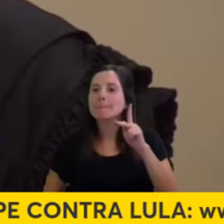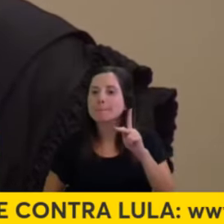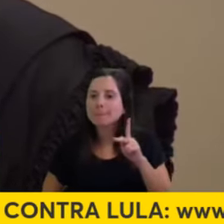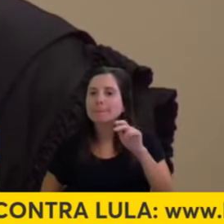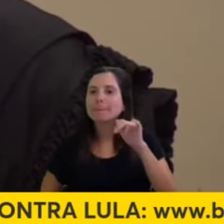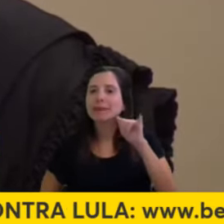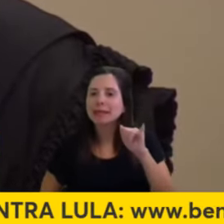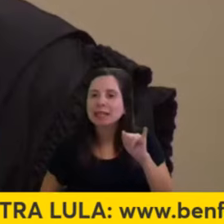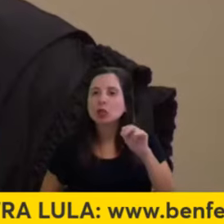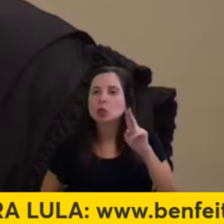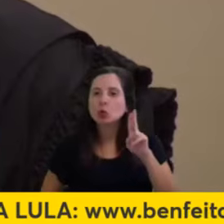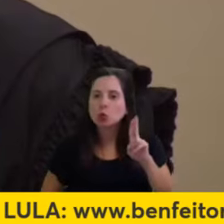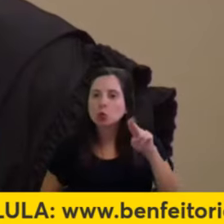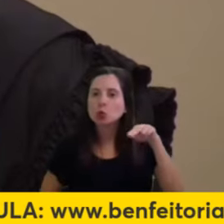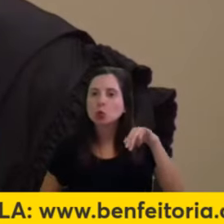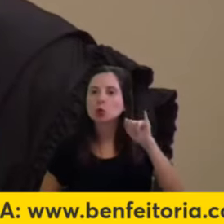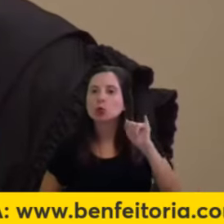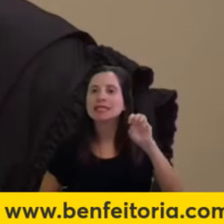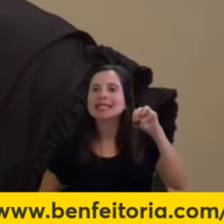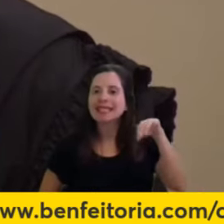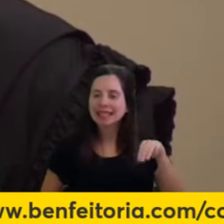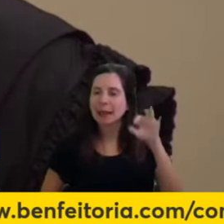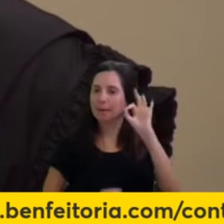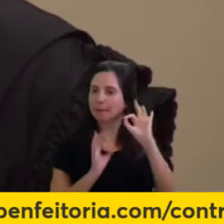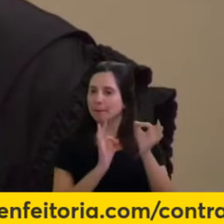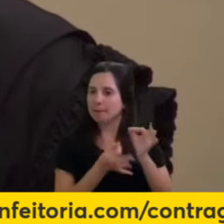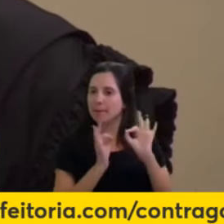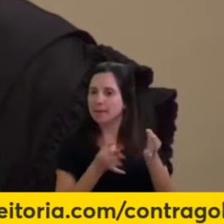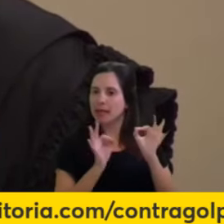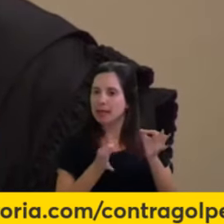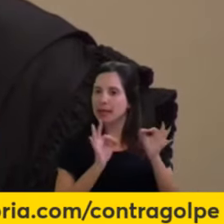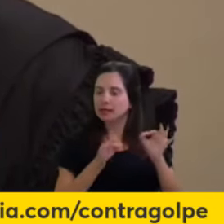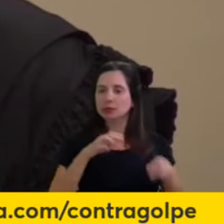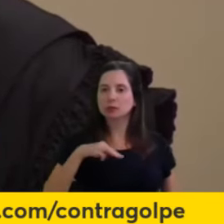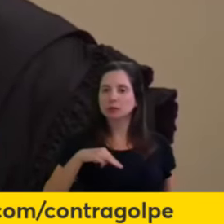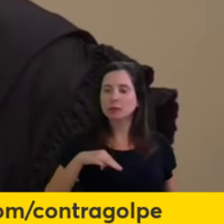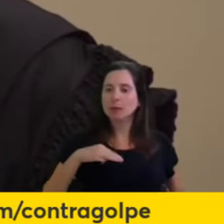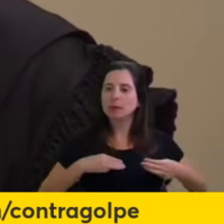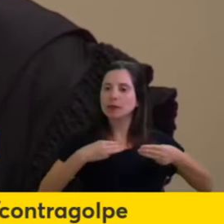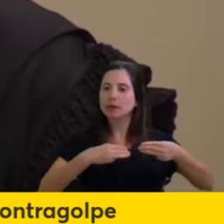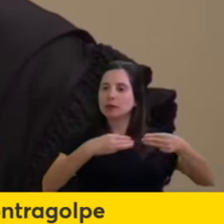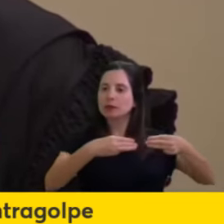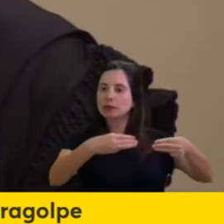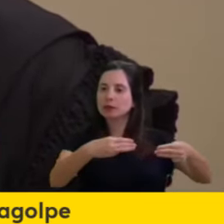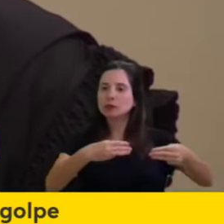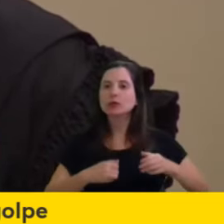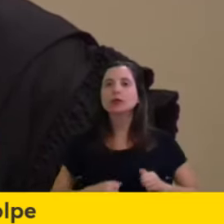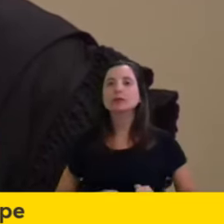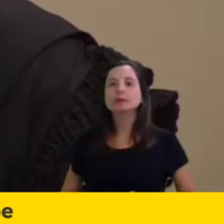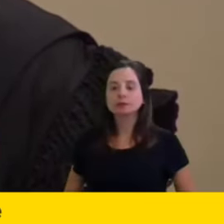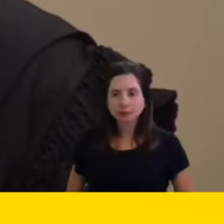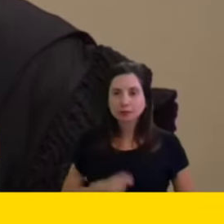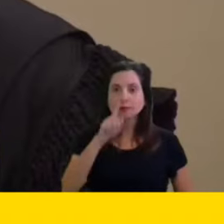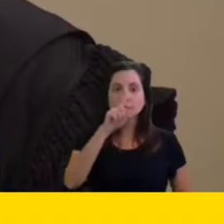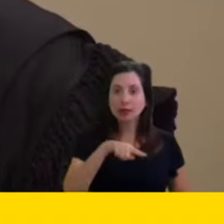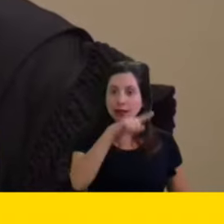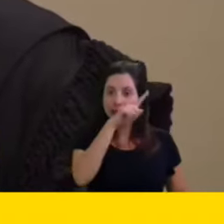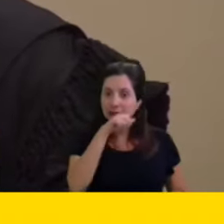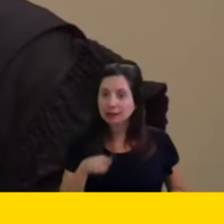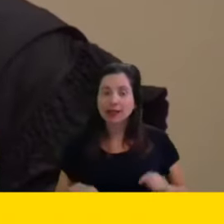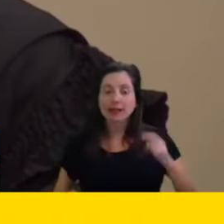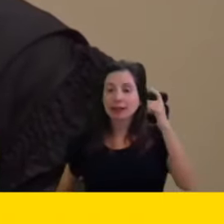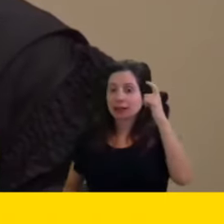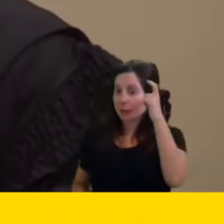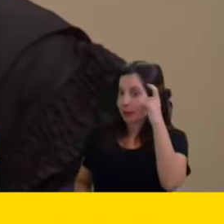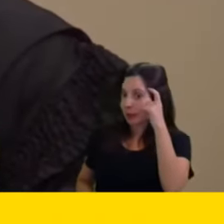Minas Gerais o mesmo Ministro louvando da mesma ideia assentou impossibilidade de cassação ao levar em conta que